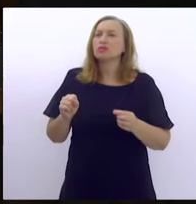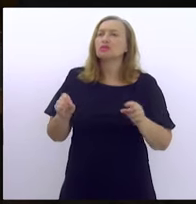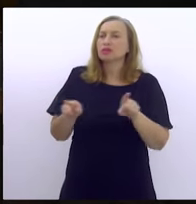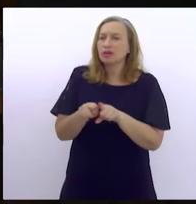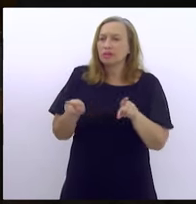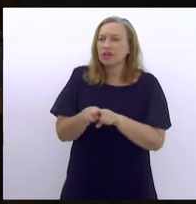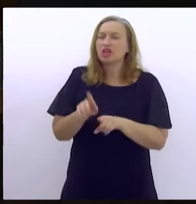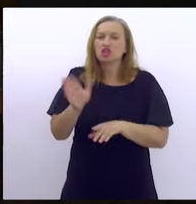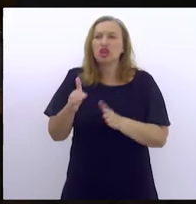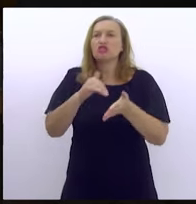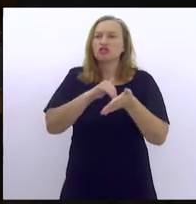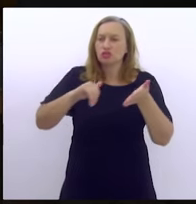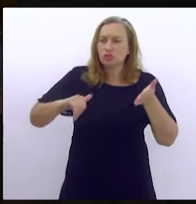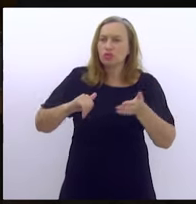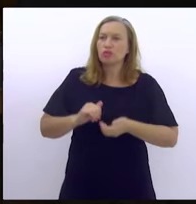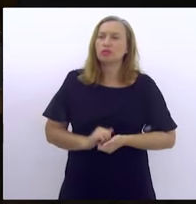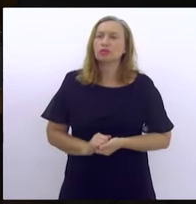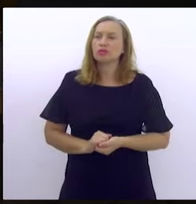as emendas.